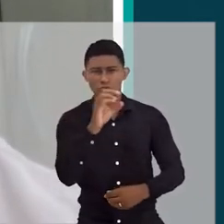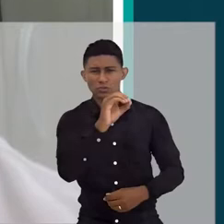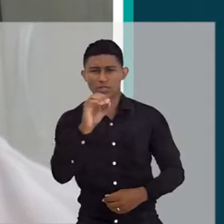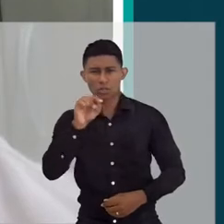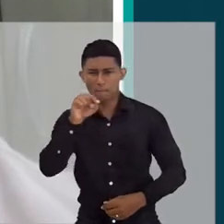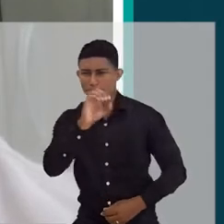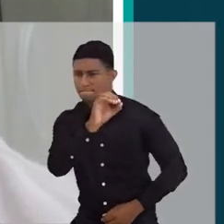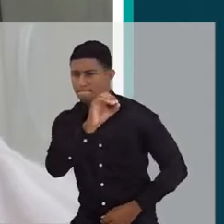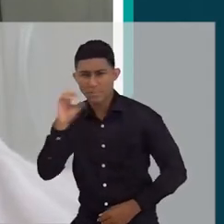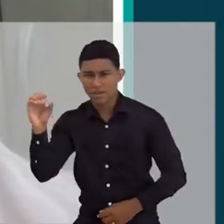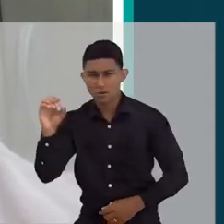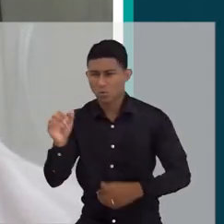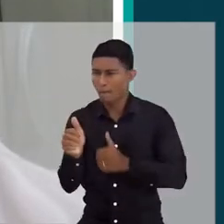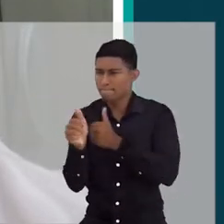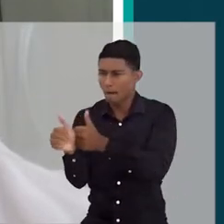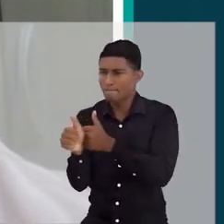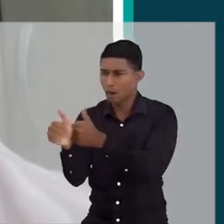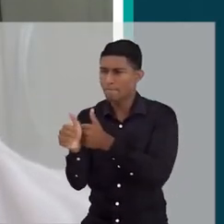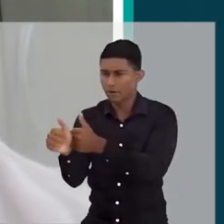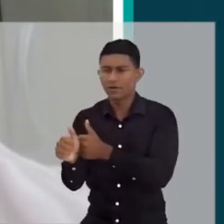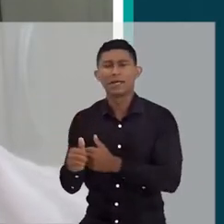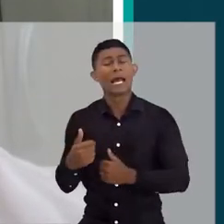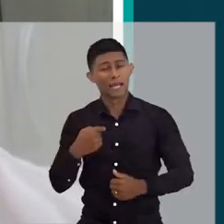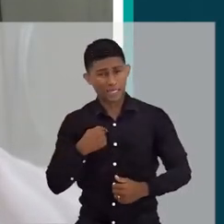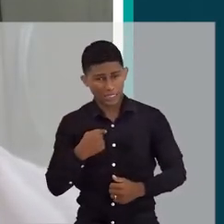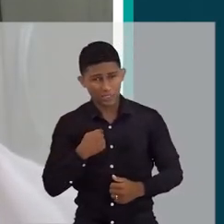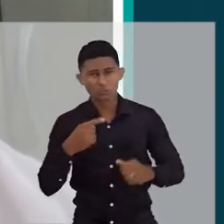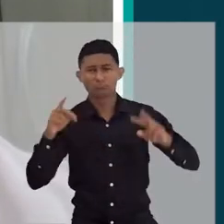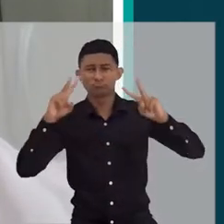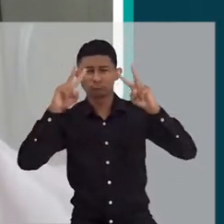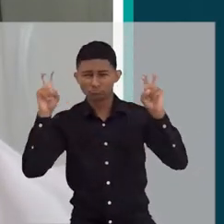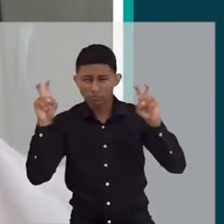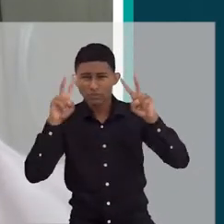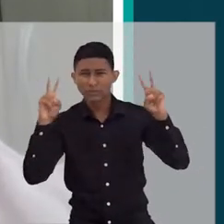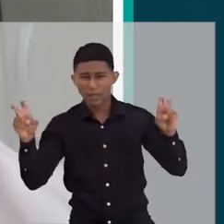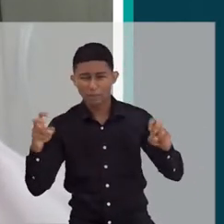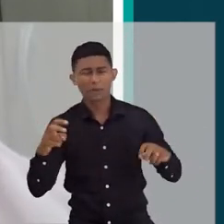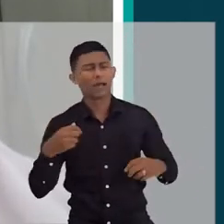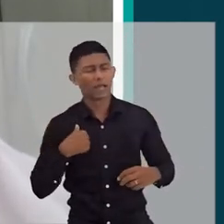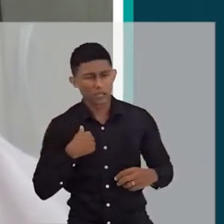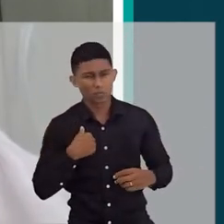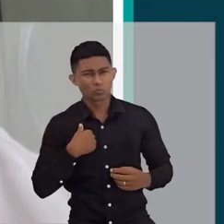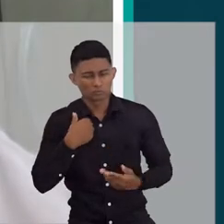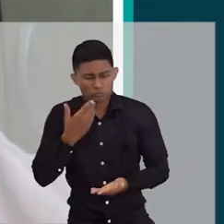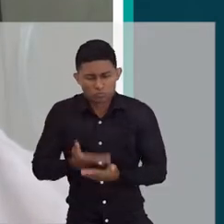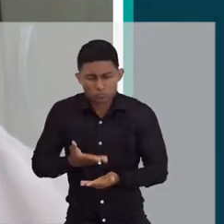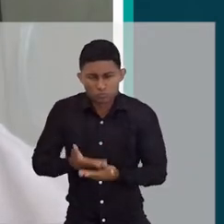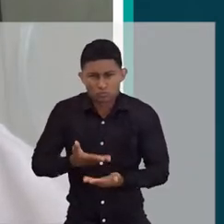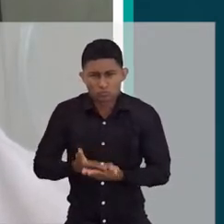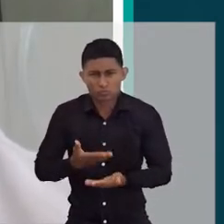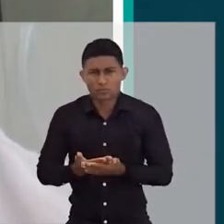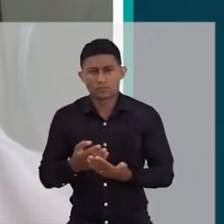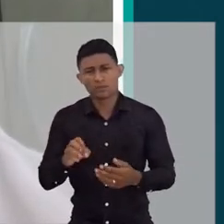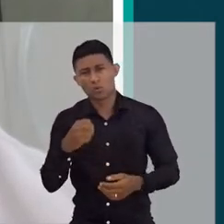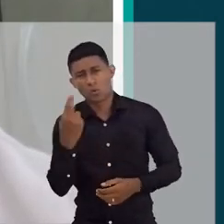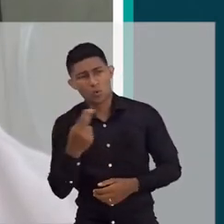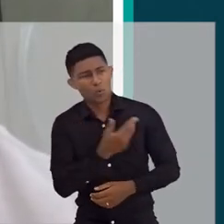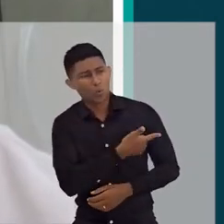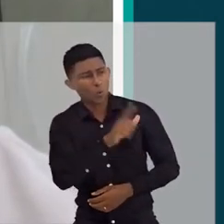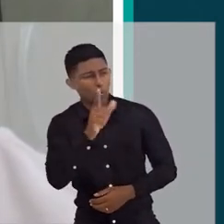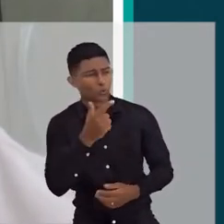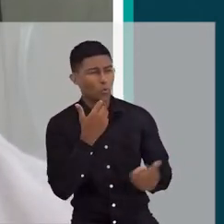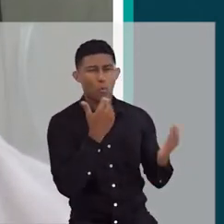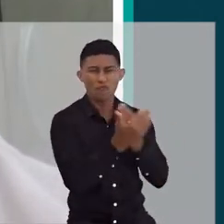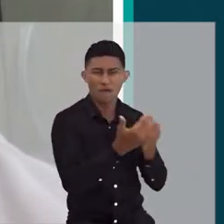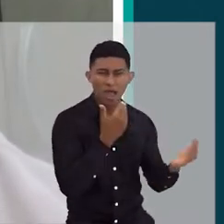200 mil seguidores, tinha um engajamento muito bom, tudo. E aí eu falava, né, as coisas que eu estudava, ou que eu conversava com,